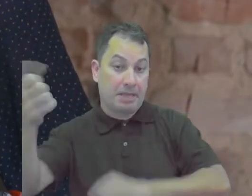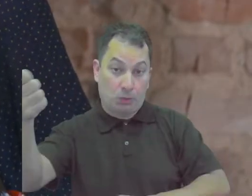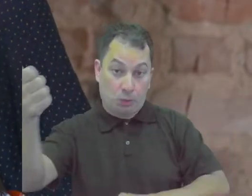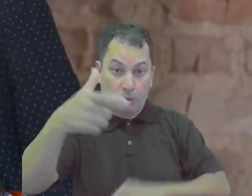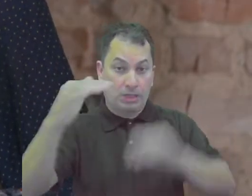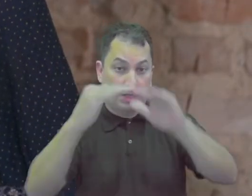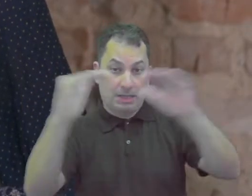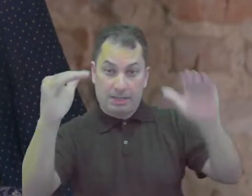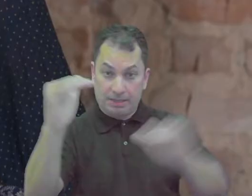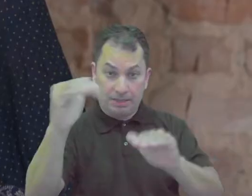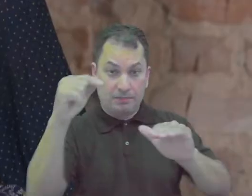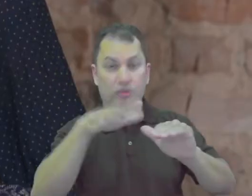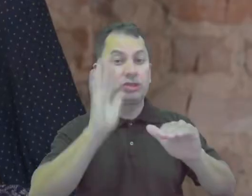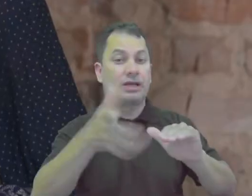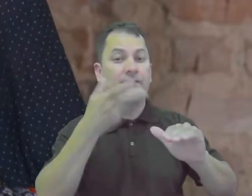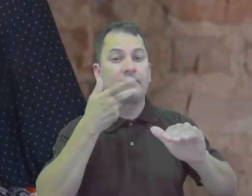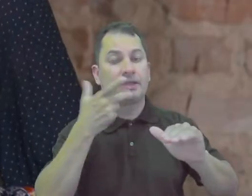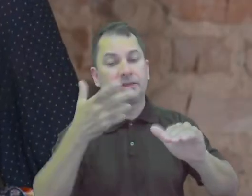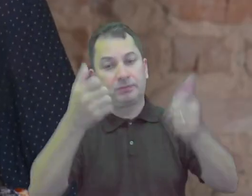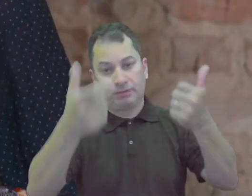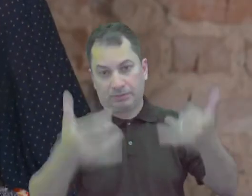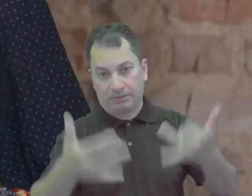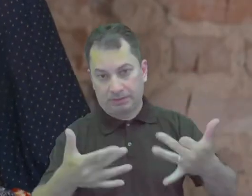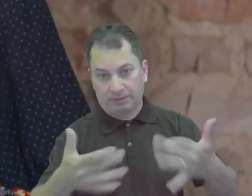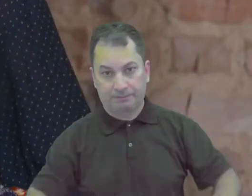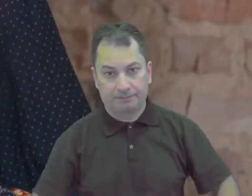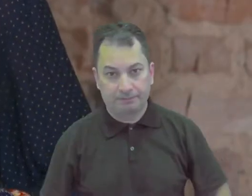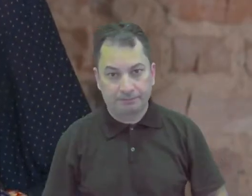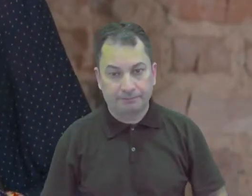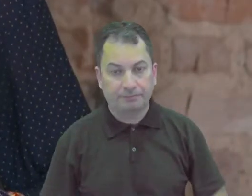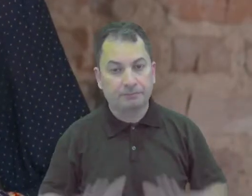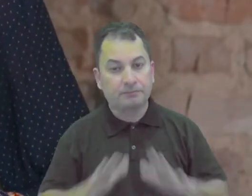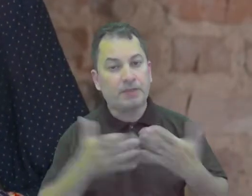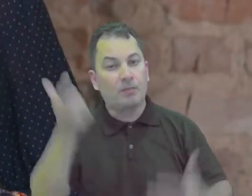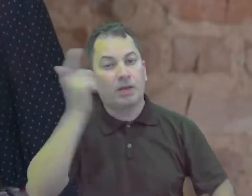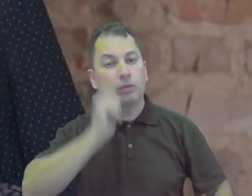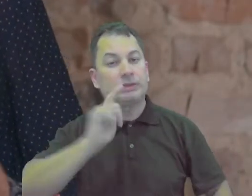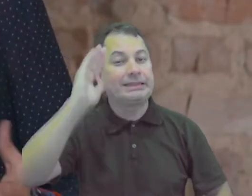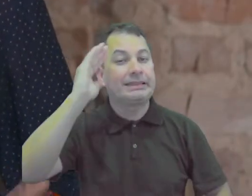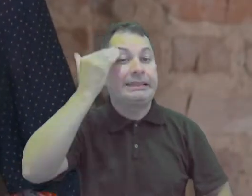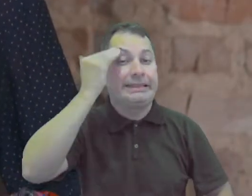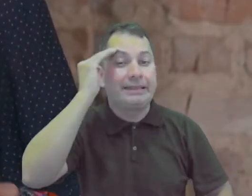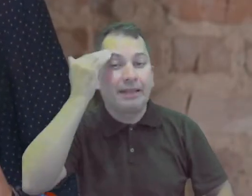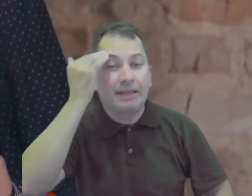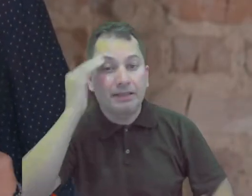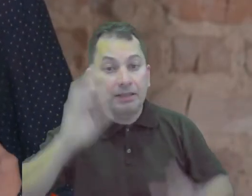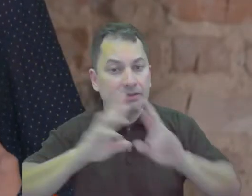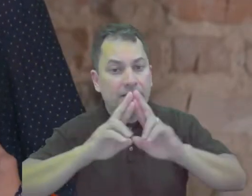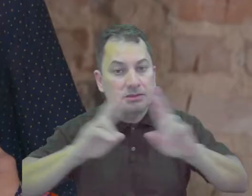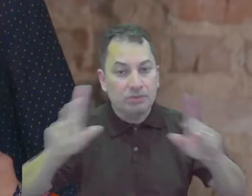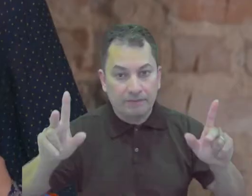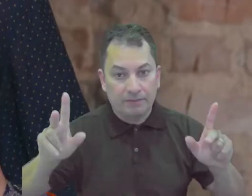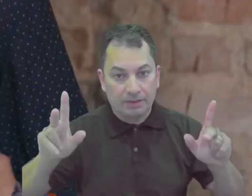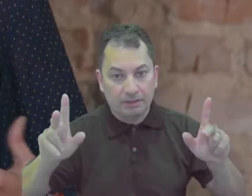E para a gente entender, né, essa diferenciação, né, dessas